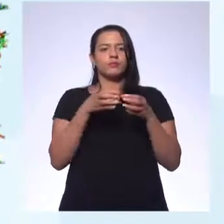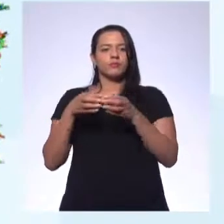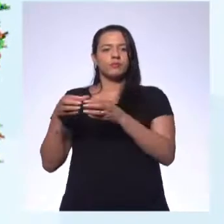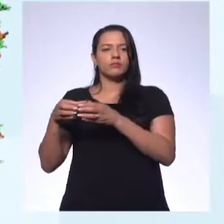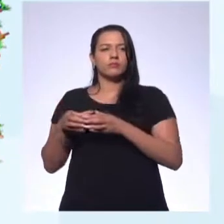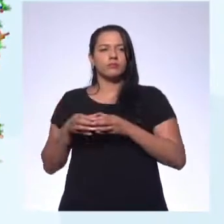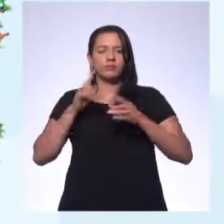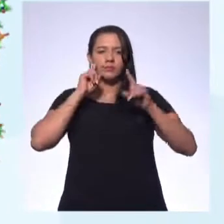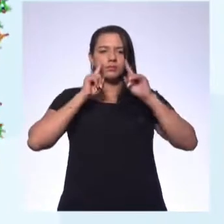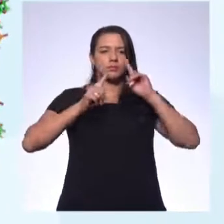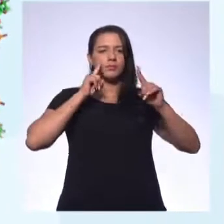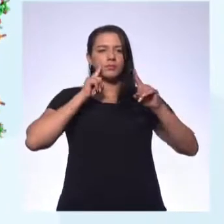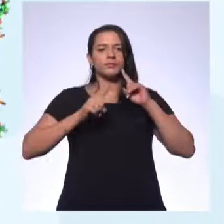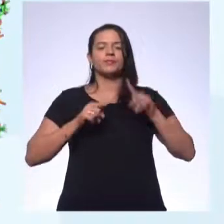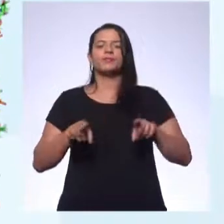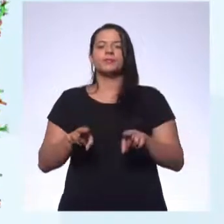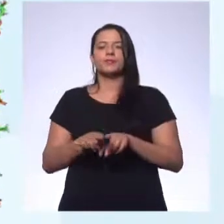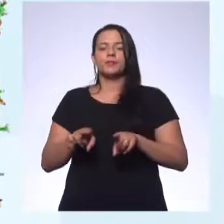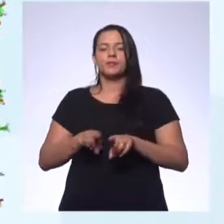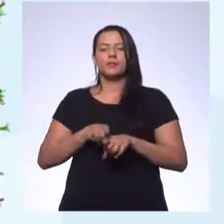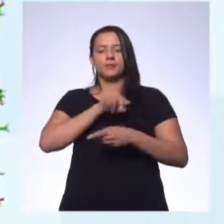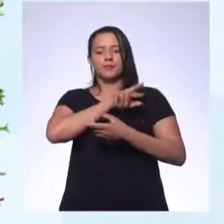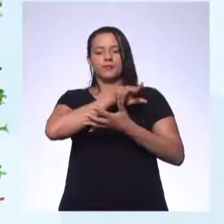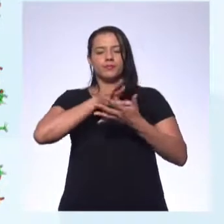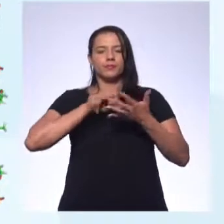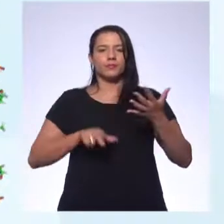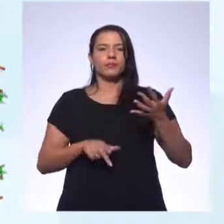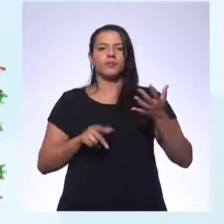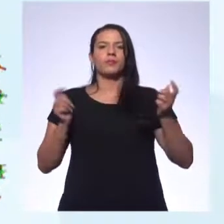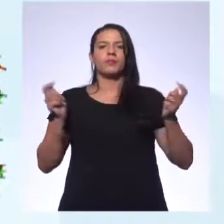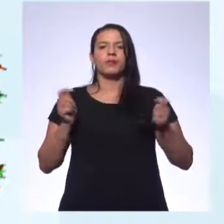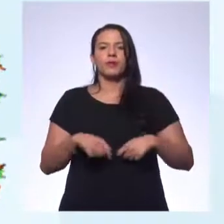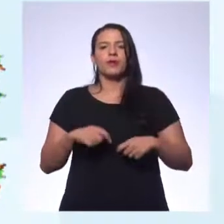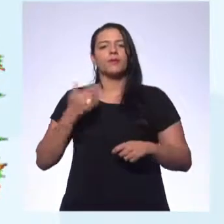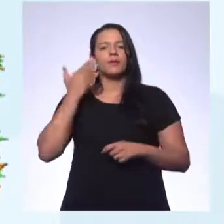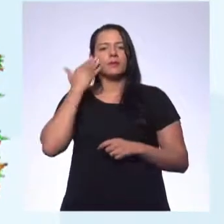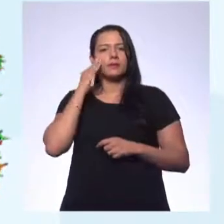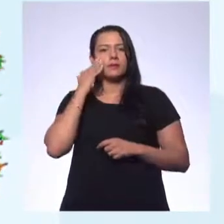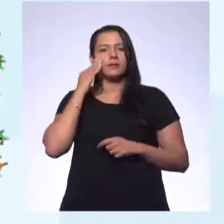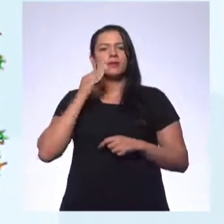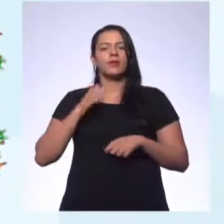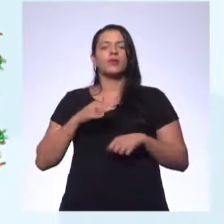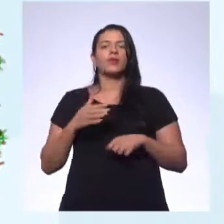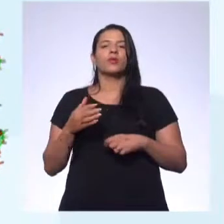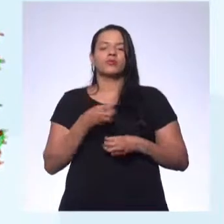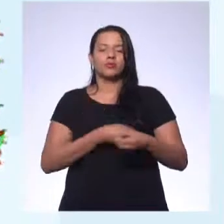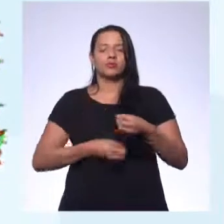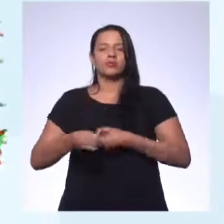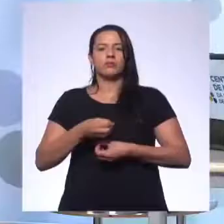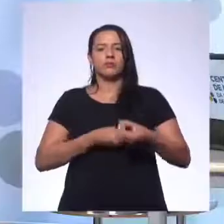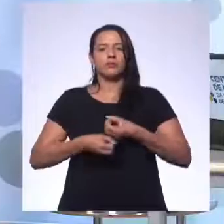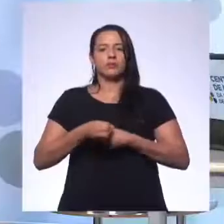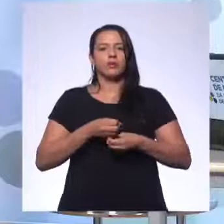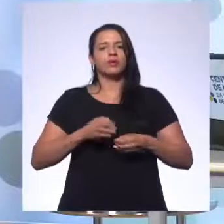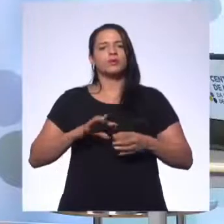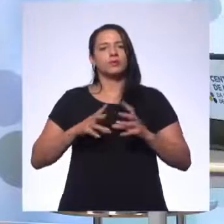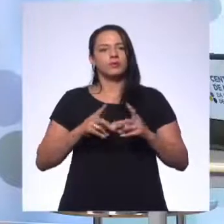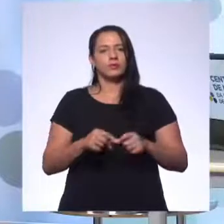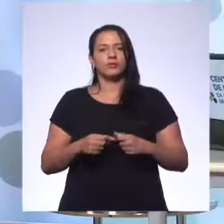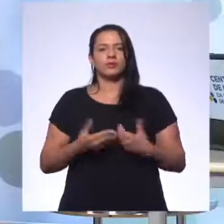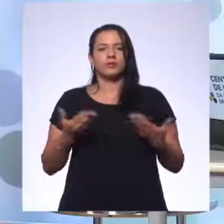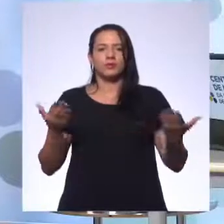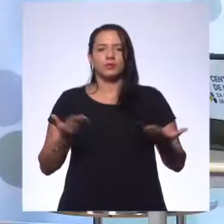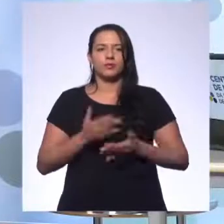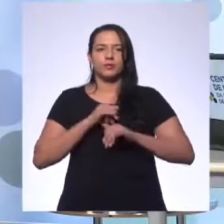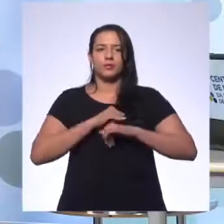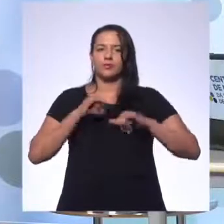né, de todos esses critérios também é levado em consideração o nível molecular, né? Então, aquilo que eu falei para vocês,